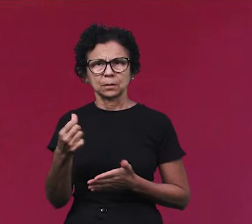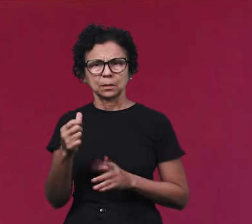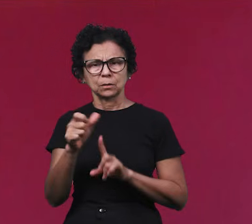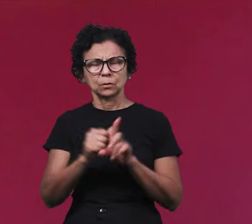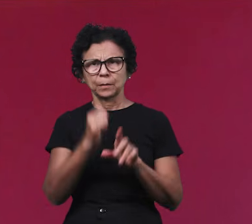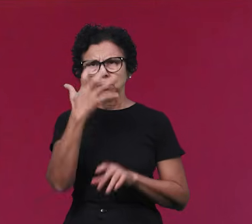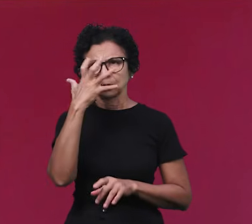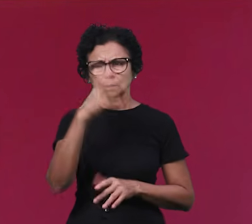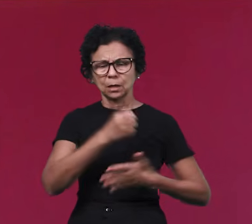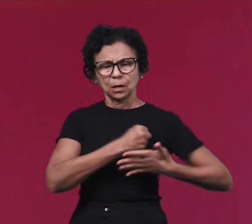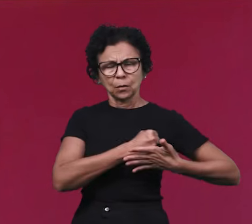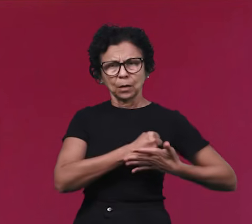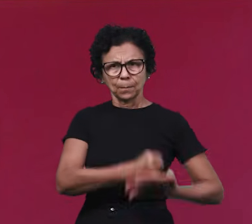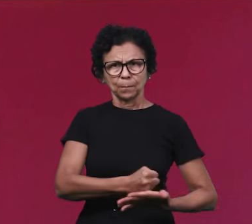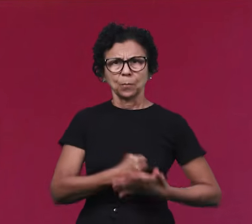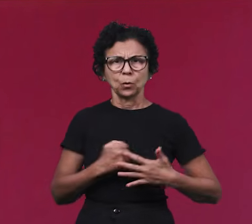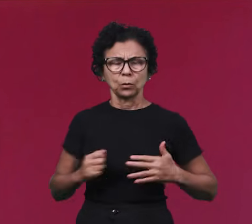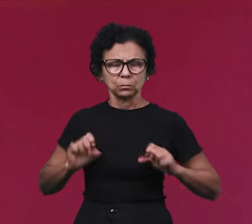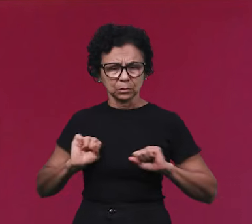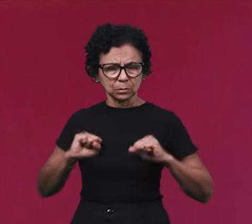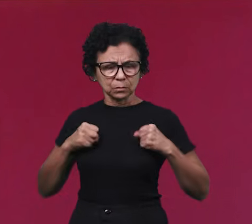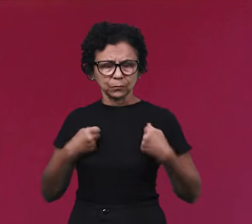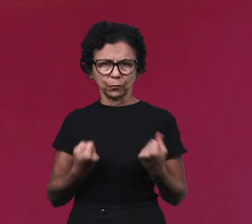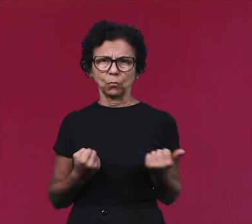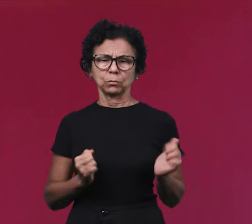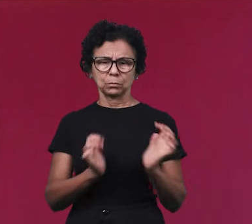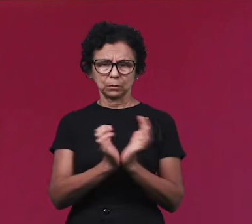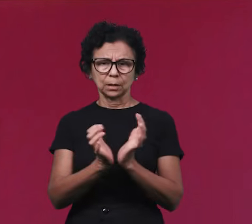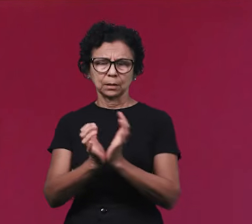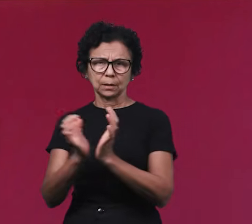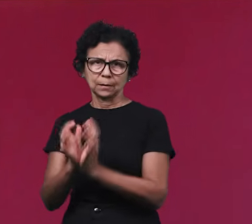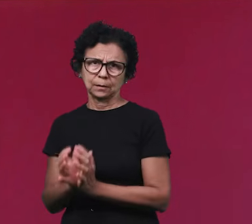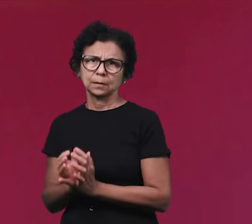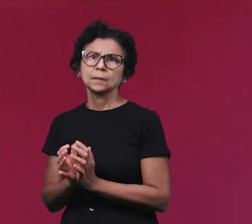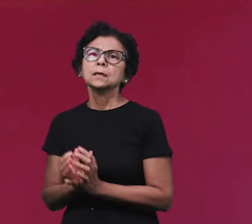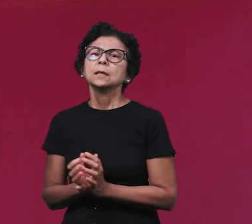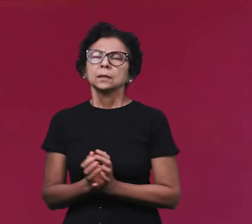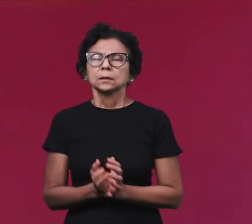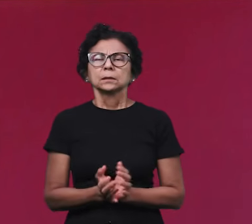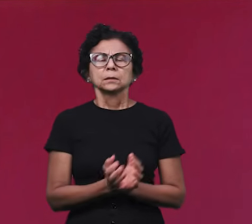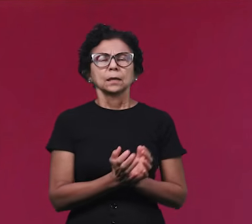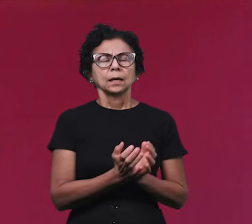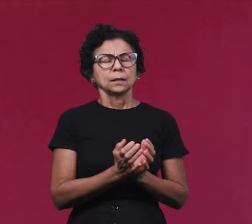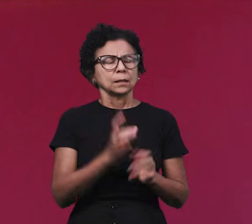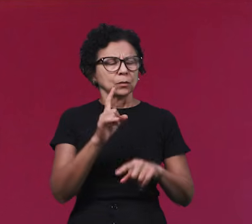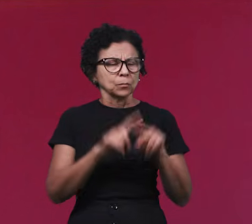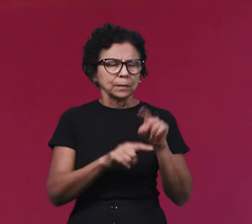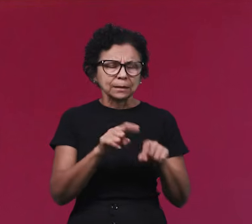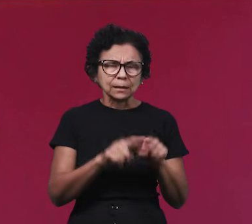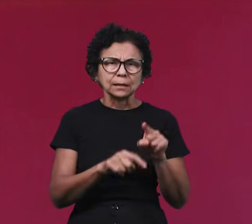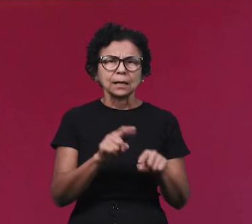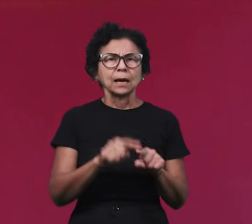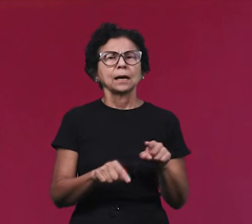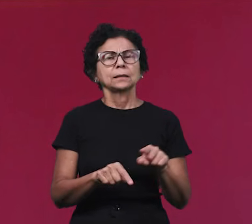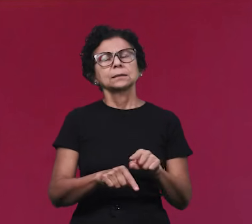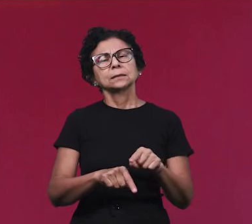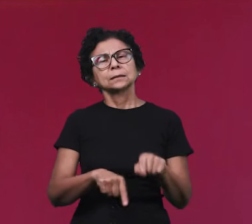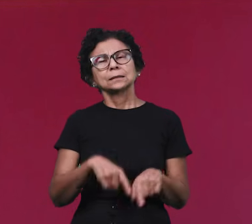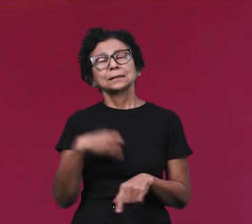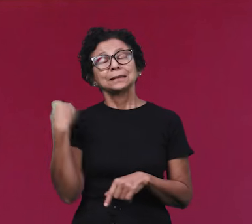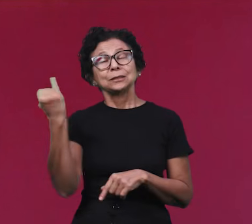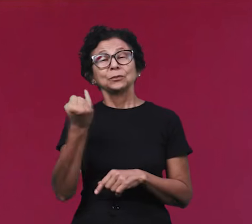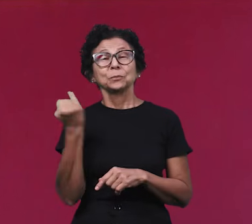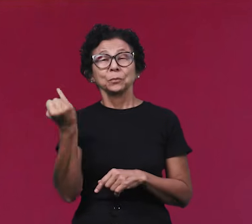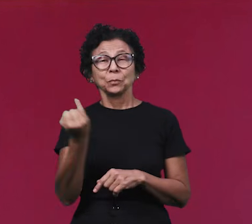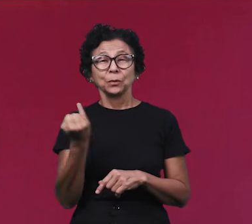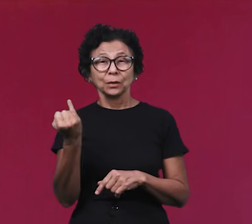e o empenho das equipes viabilizaram a recomposição das moradias e a entrega dos itens essenciais que beneficiaram